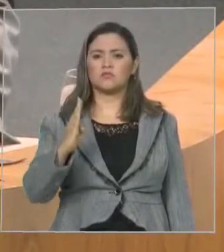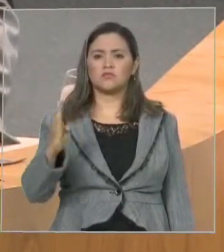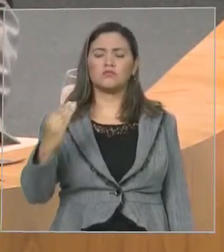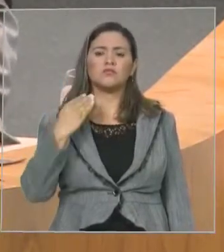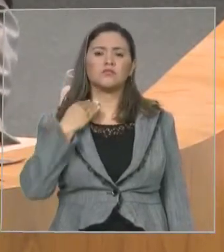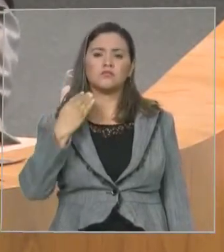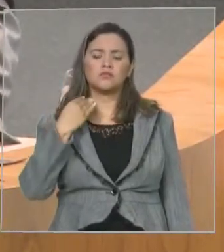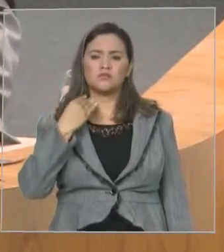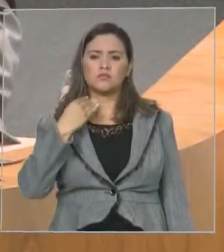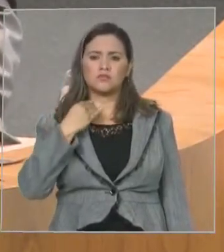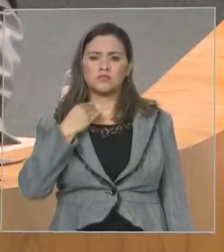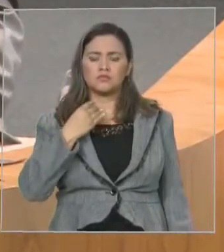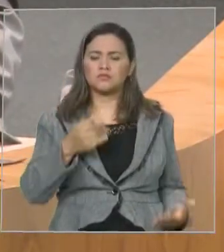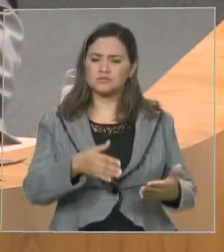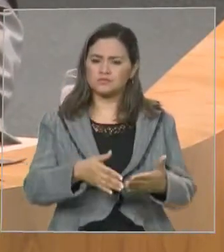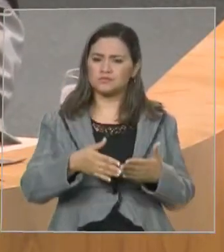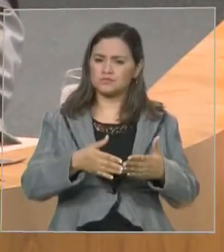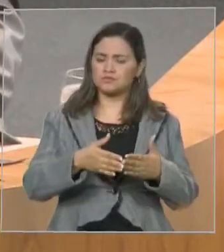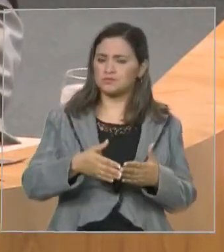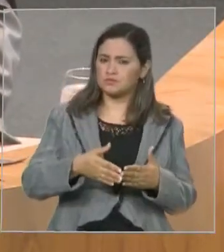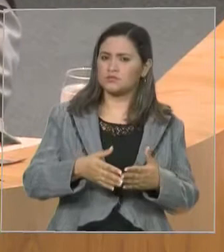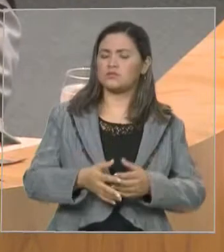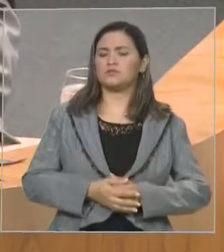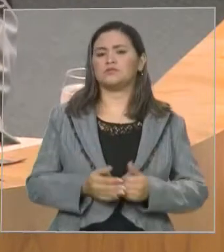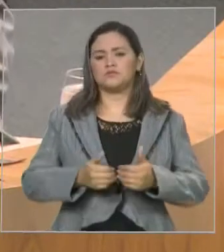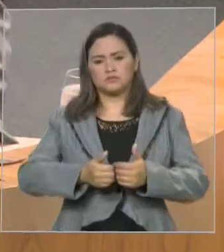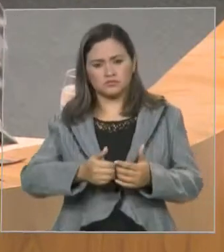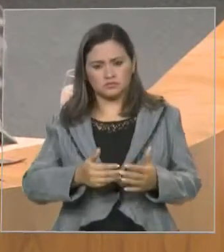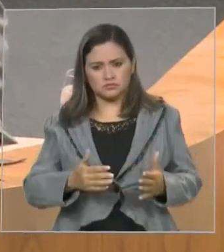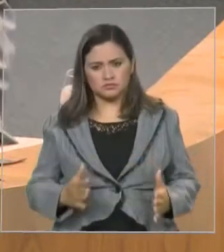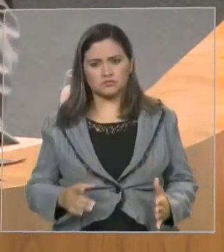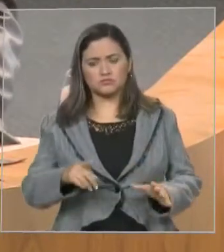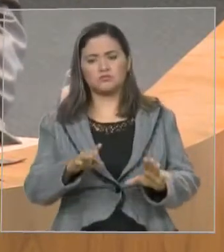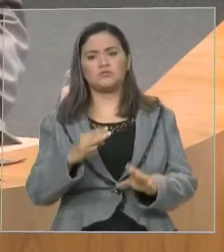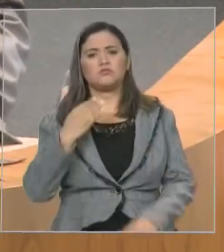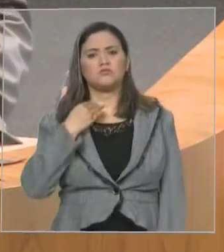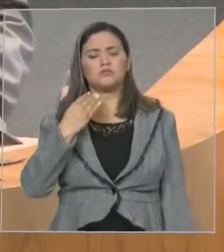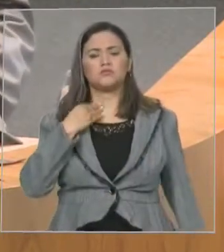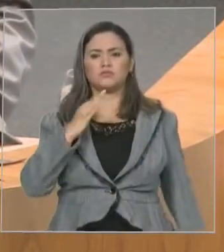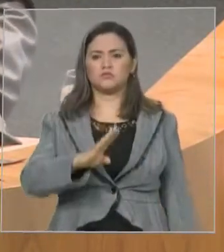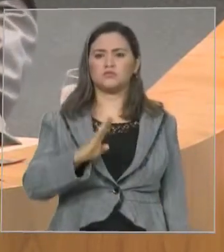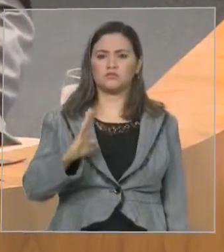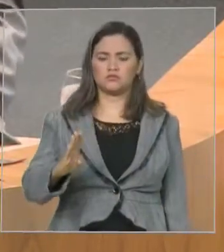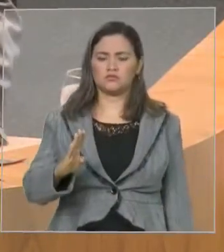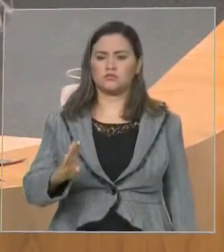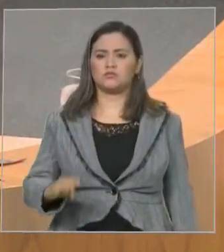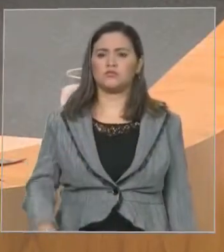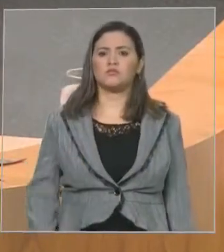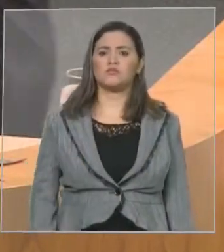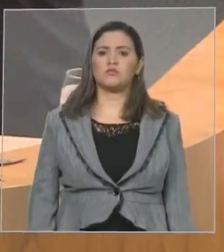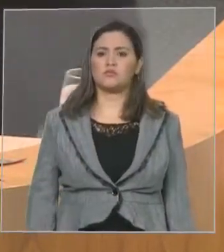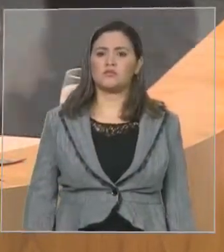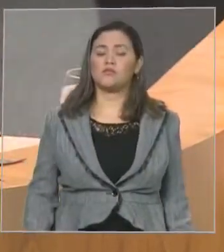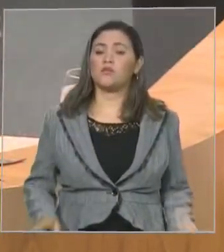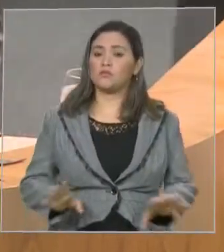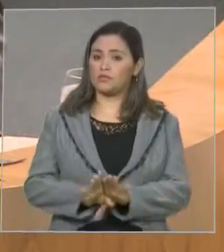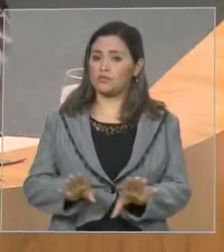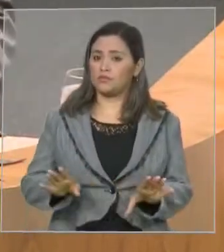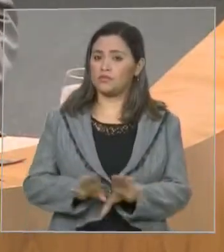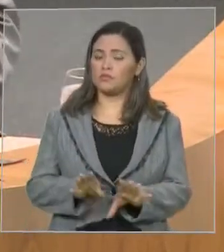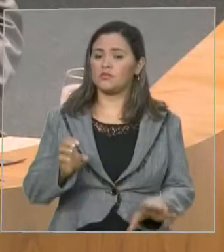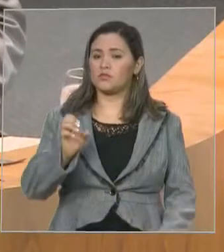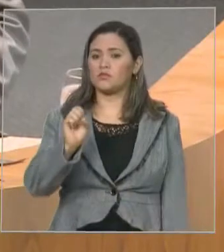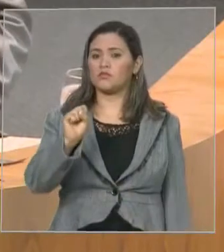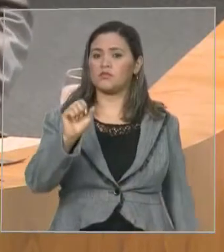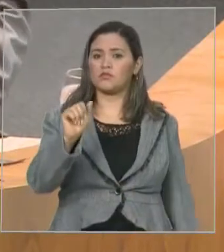Brasil, que ele reabra a agência do Banco do Brasil. E faço também referência, agora recente, ao município de São Mateus. Infelizmente,